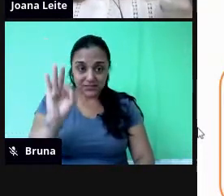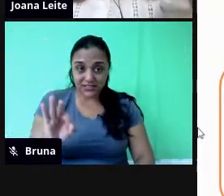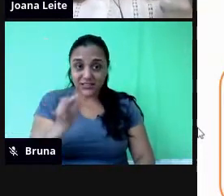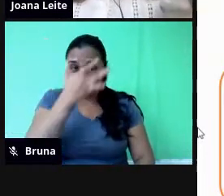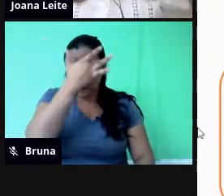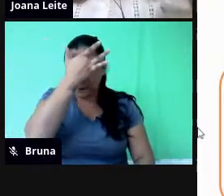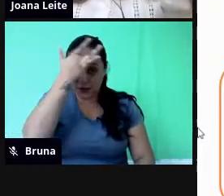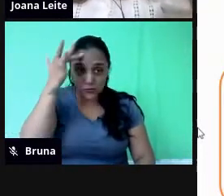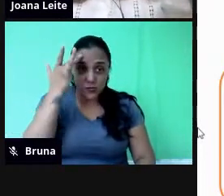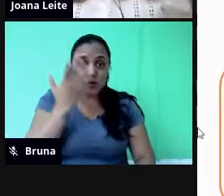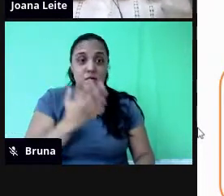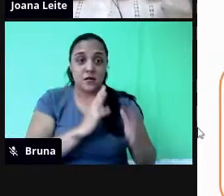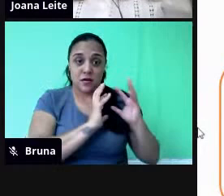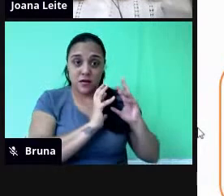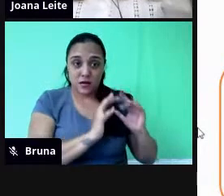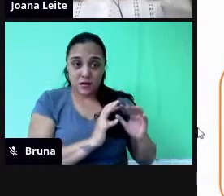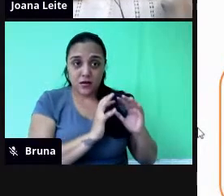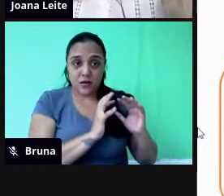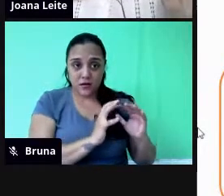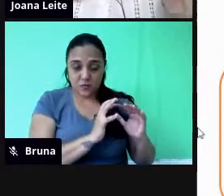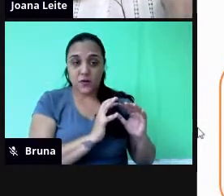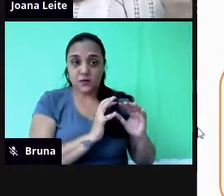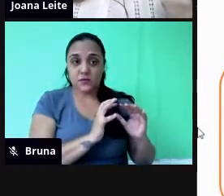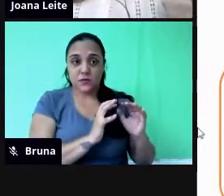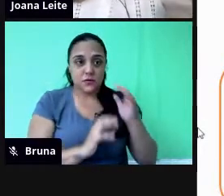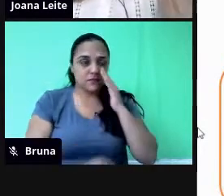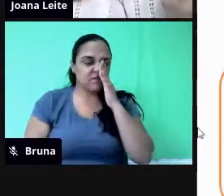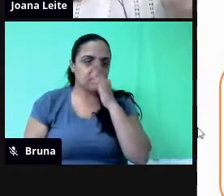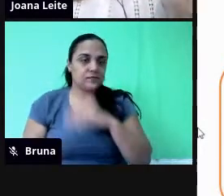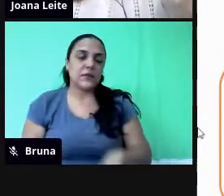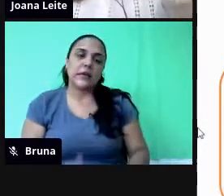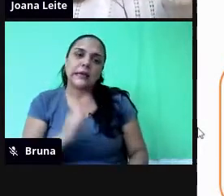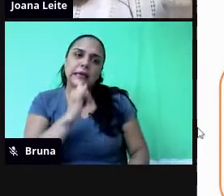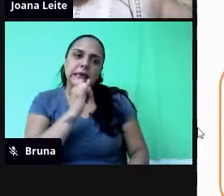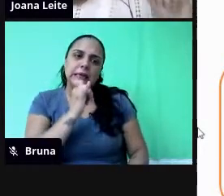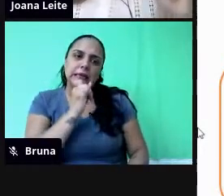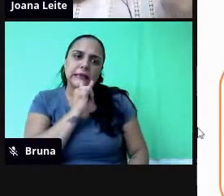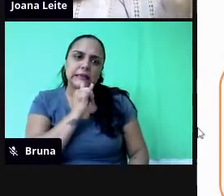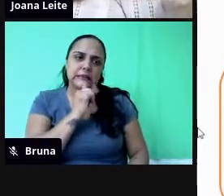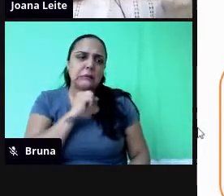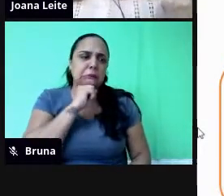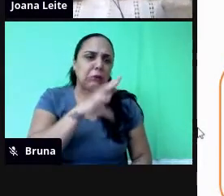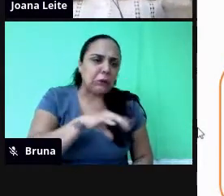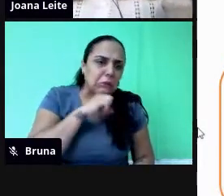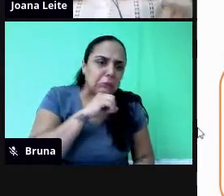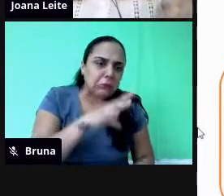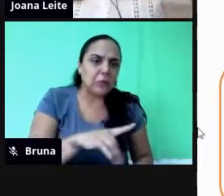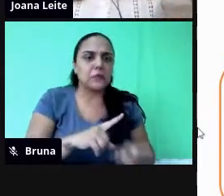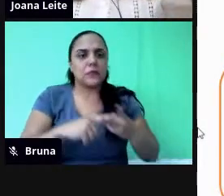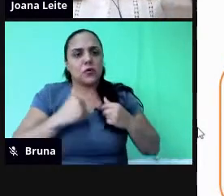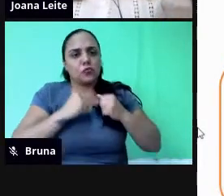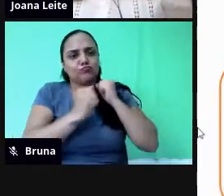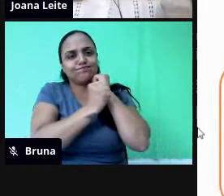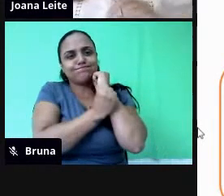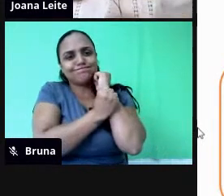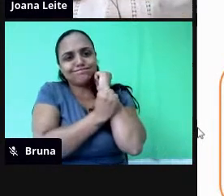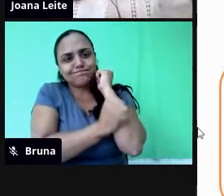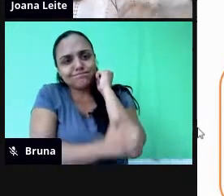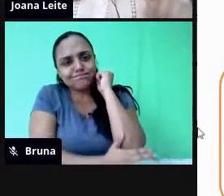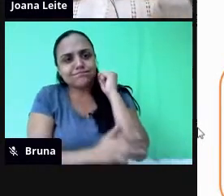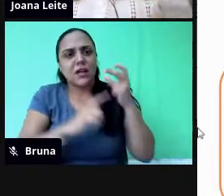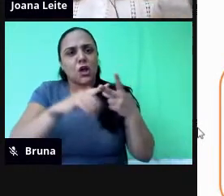podem apresentar alterações de trato gastrointestinal. Sintomas como constipação, diarreia, distensão abdominal, dor